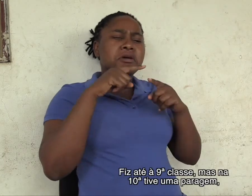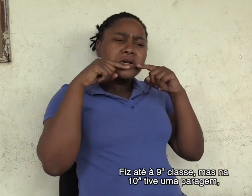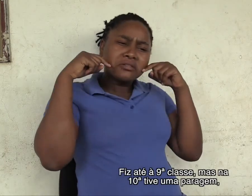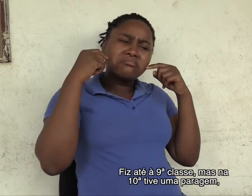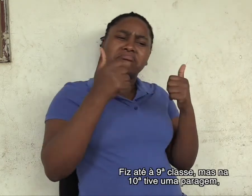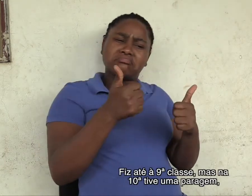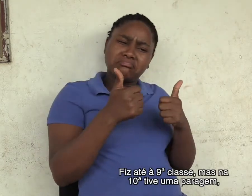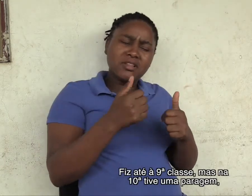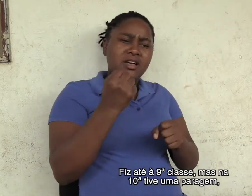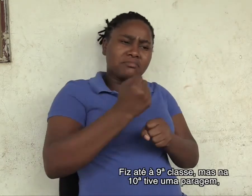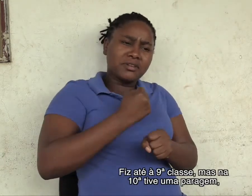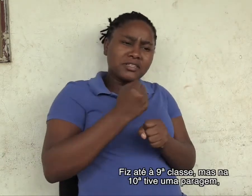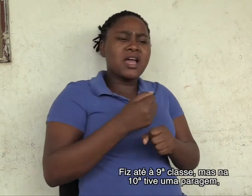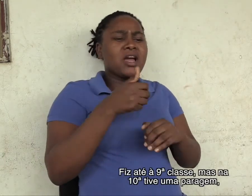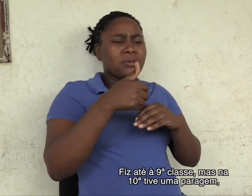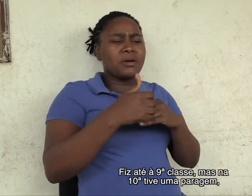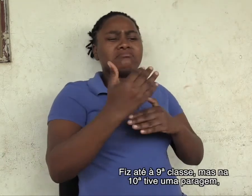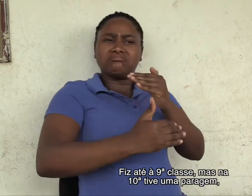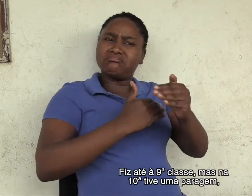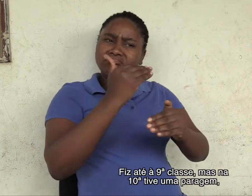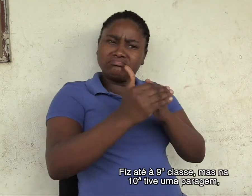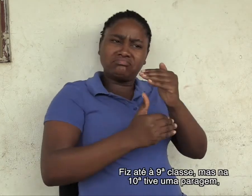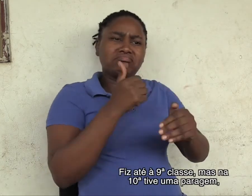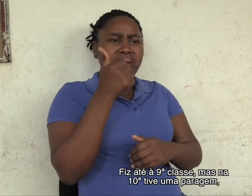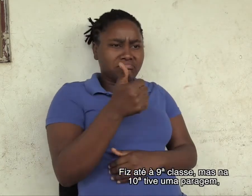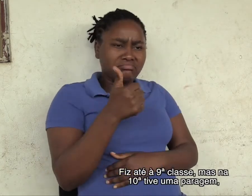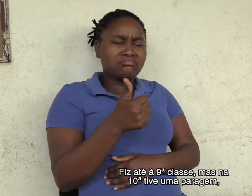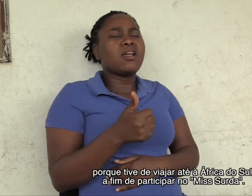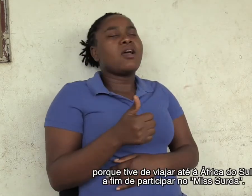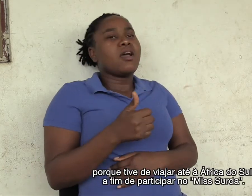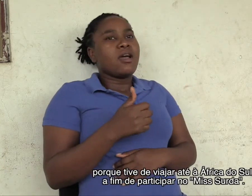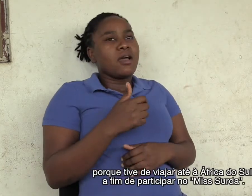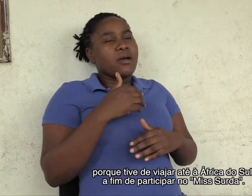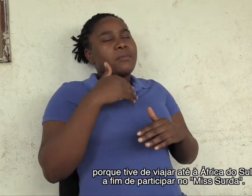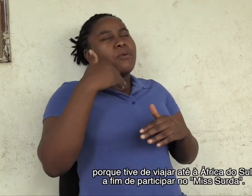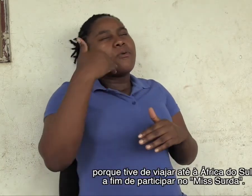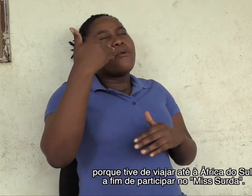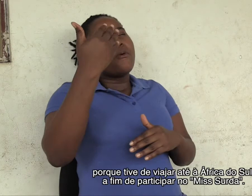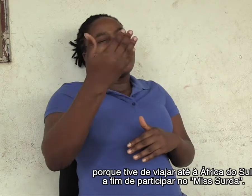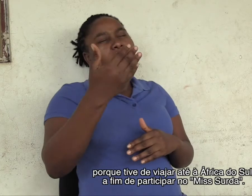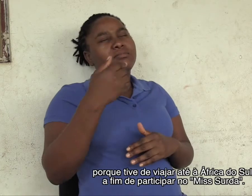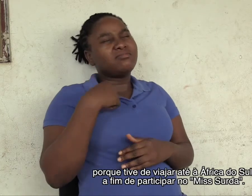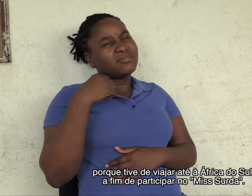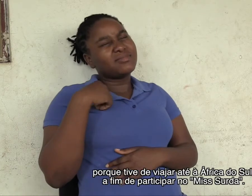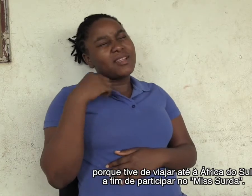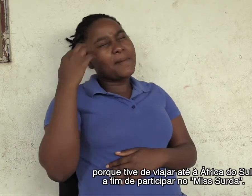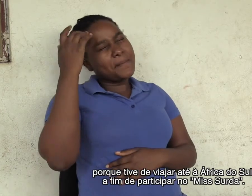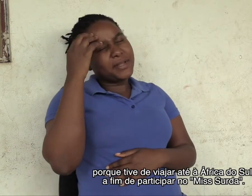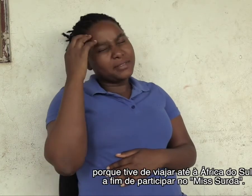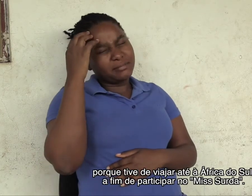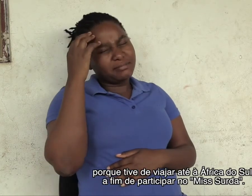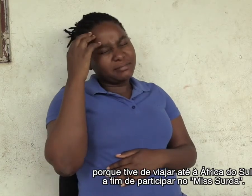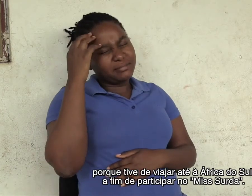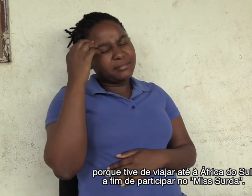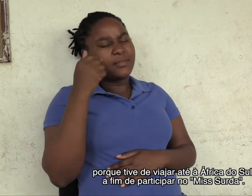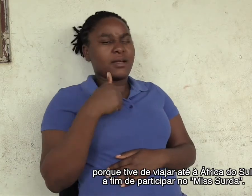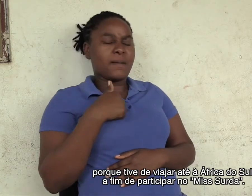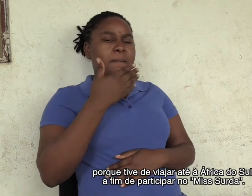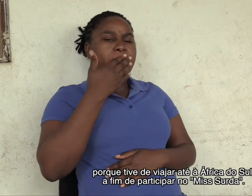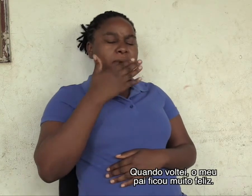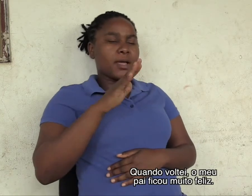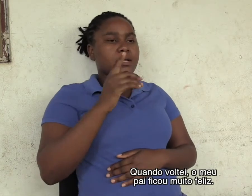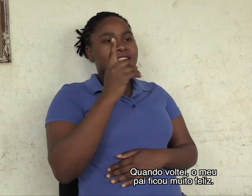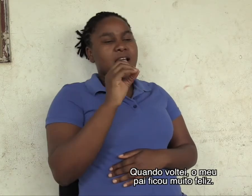Fiz até a nona classe, mas na décima tive uma paragem, porque viajei para a África do Sul a fim de participar no Miss